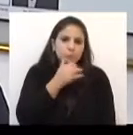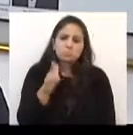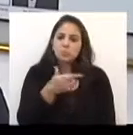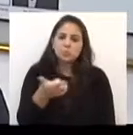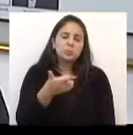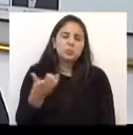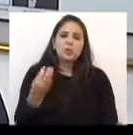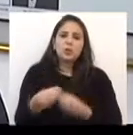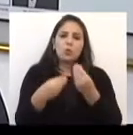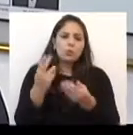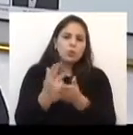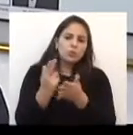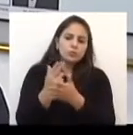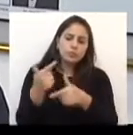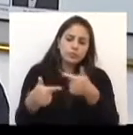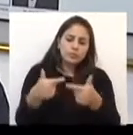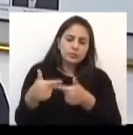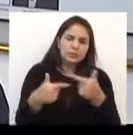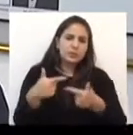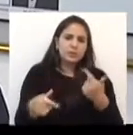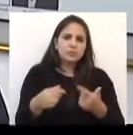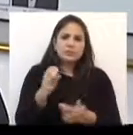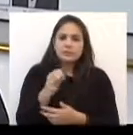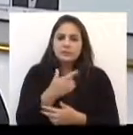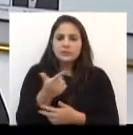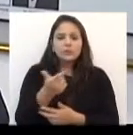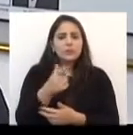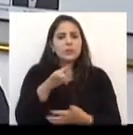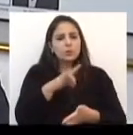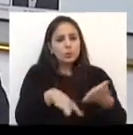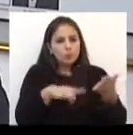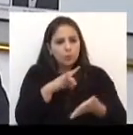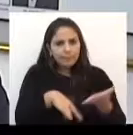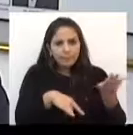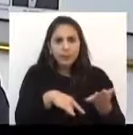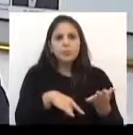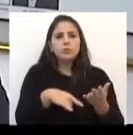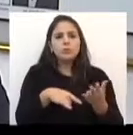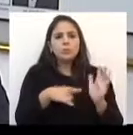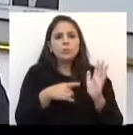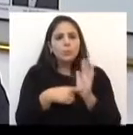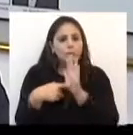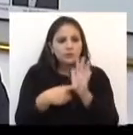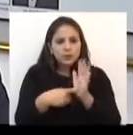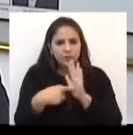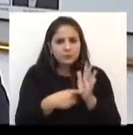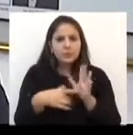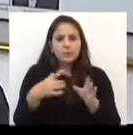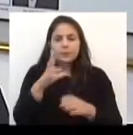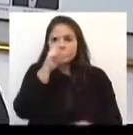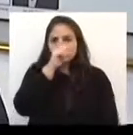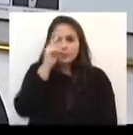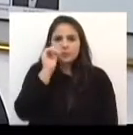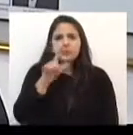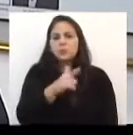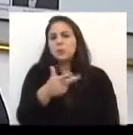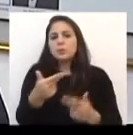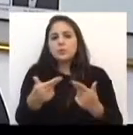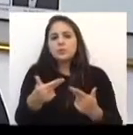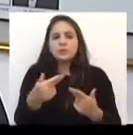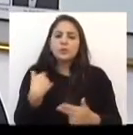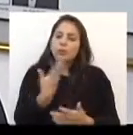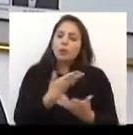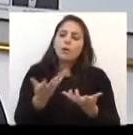dar continuidade aos trabalhos sem ter todos os documentos fornecidos pela Prefeitura e algumas situações que nós queremos